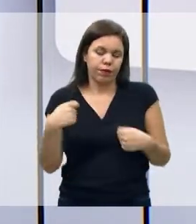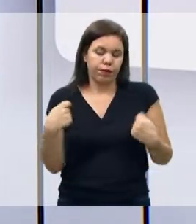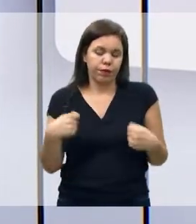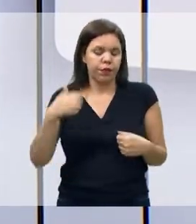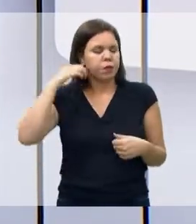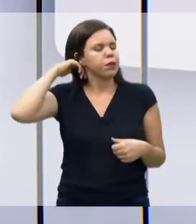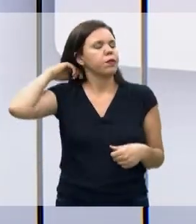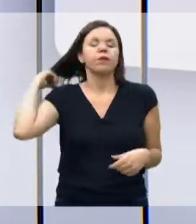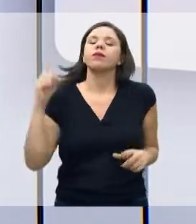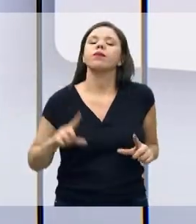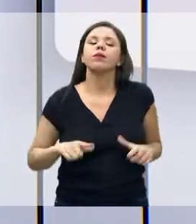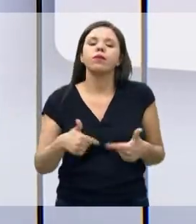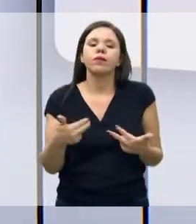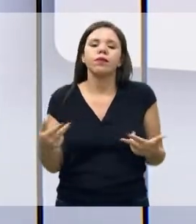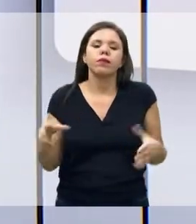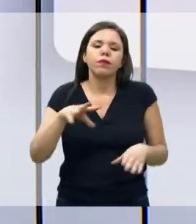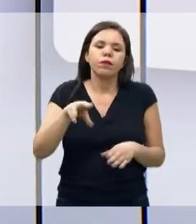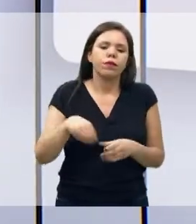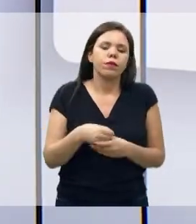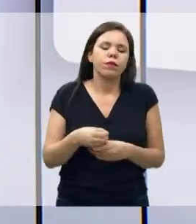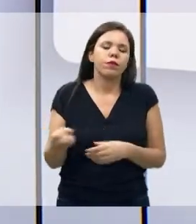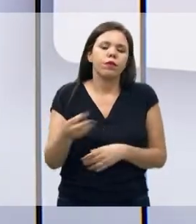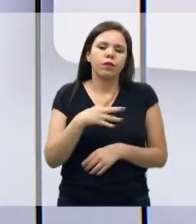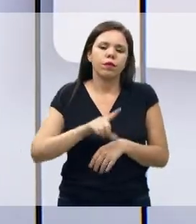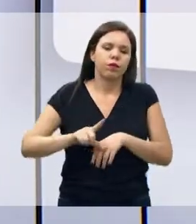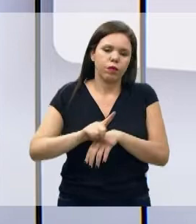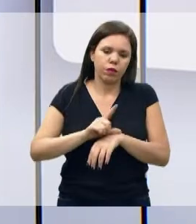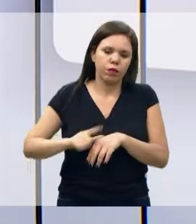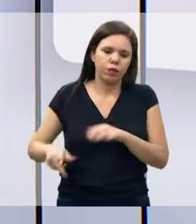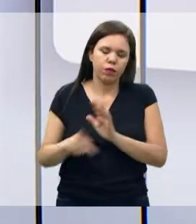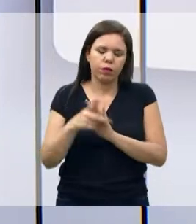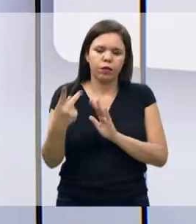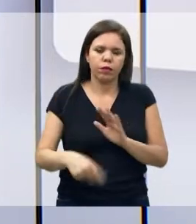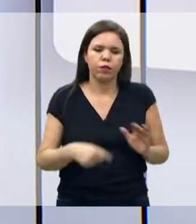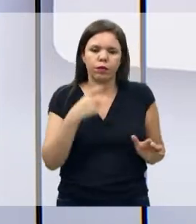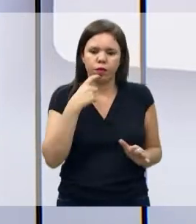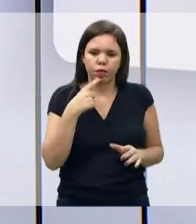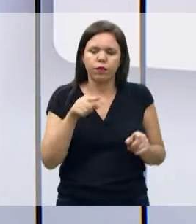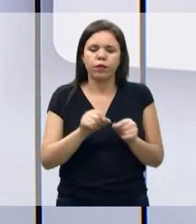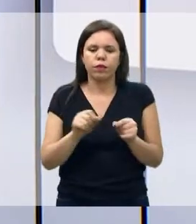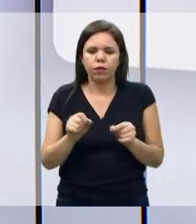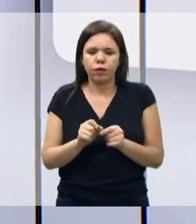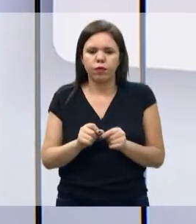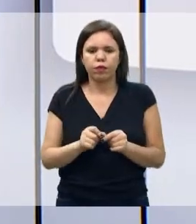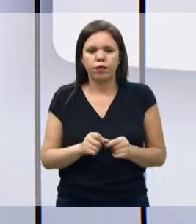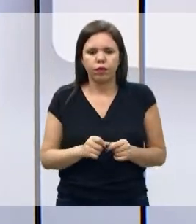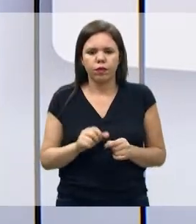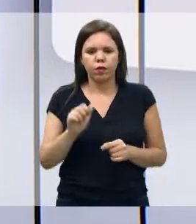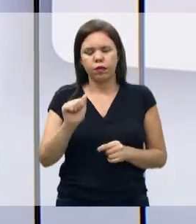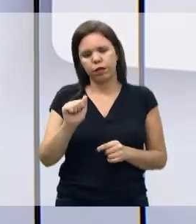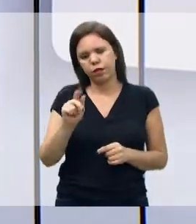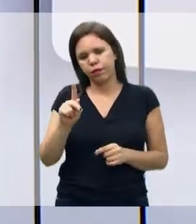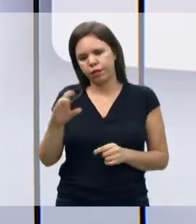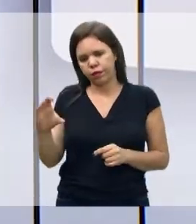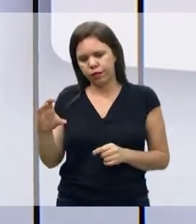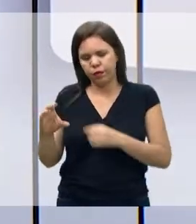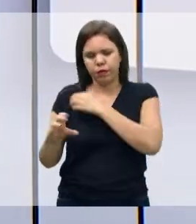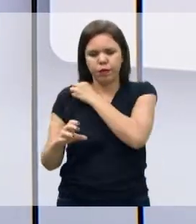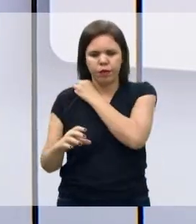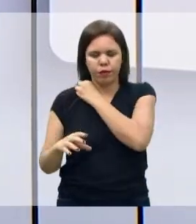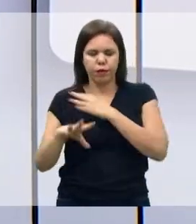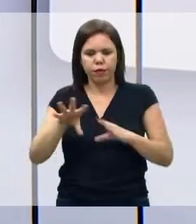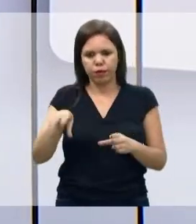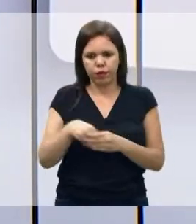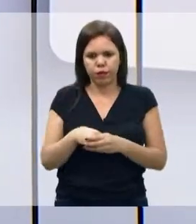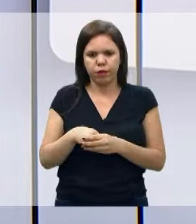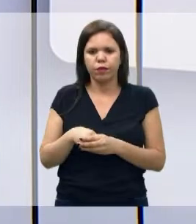necessidade de atualizar essa nossa legislação, e isso provavelmente vai passar pela PEC paralela, né, que vai incluir